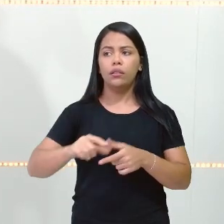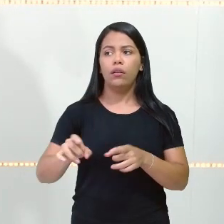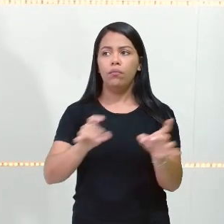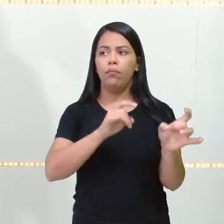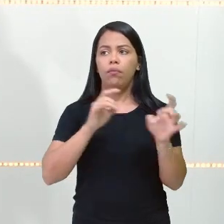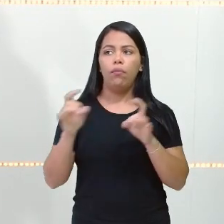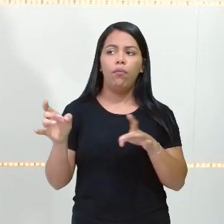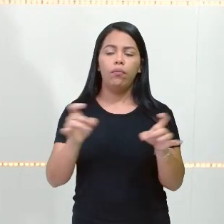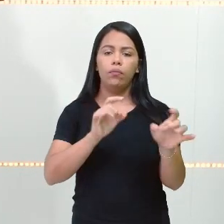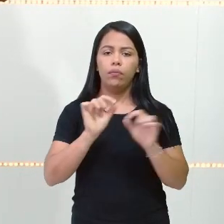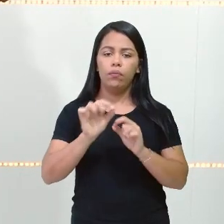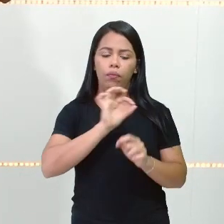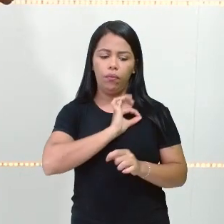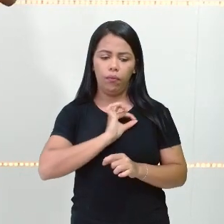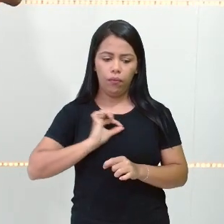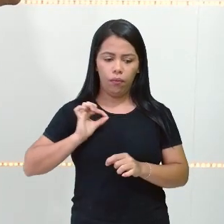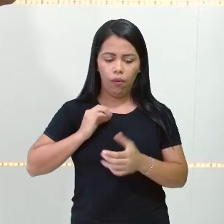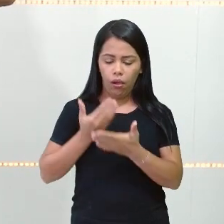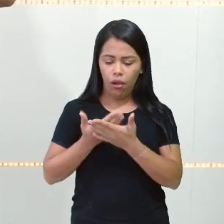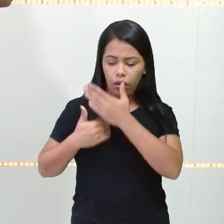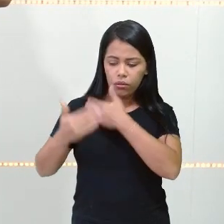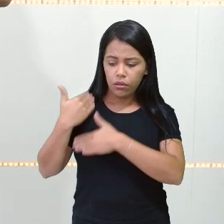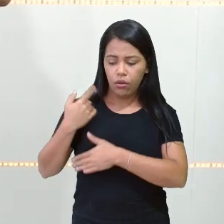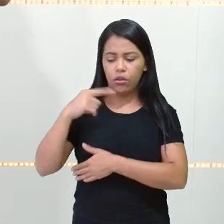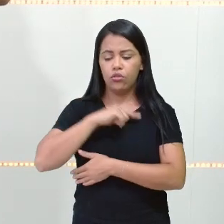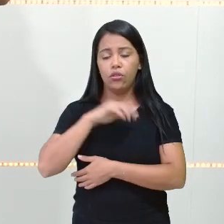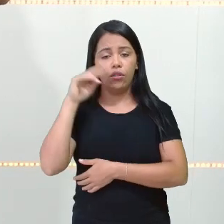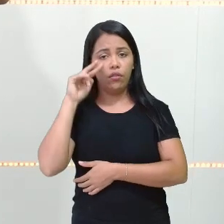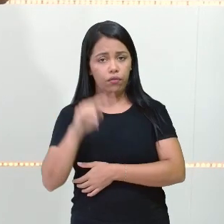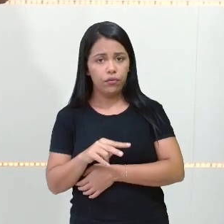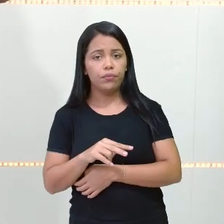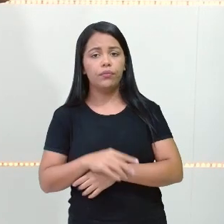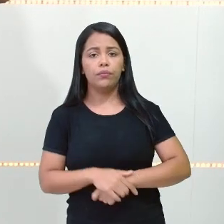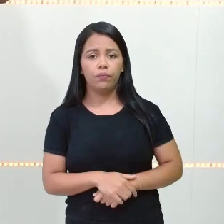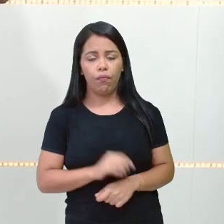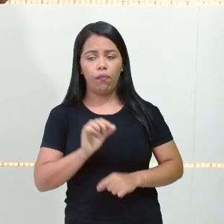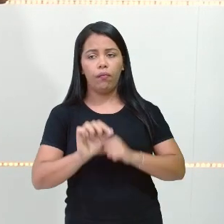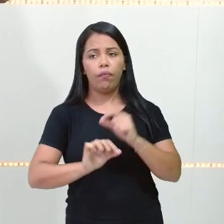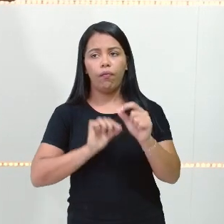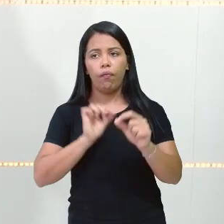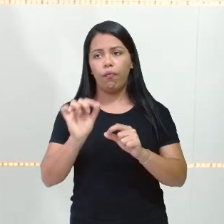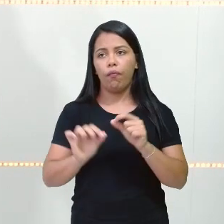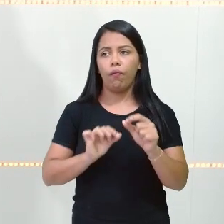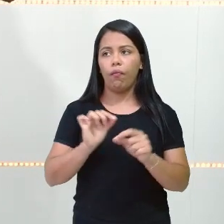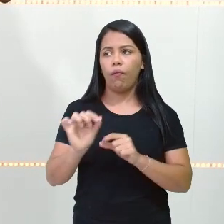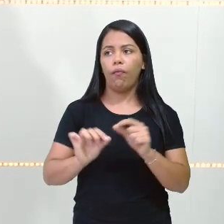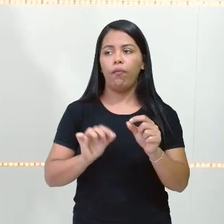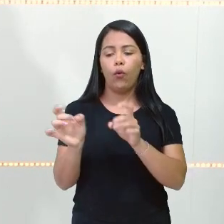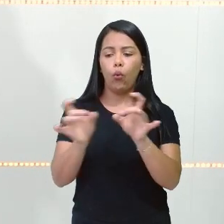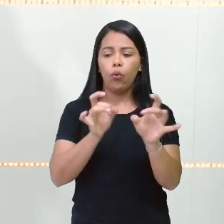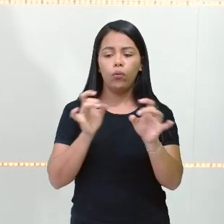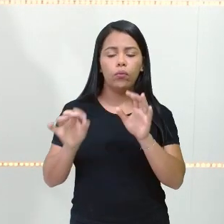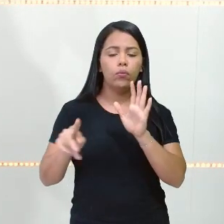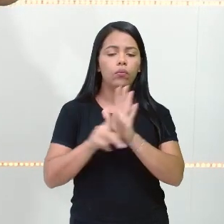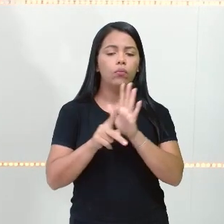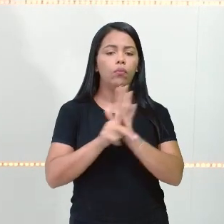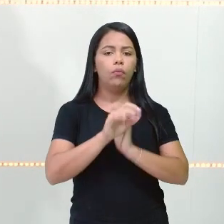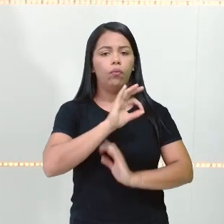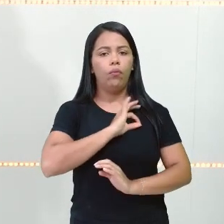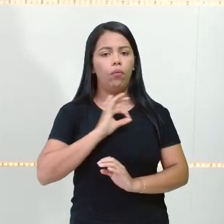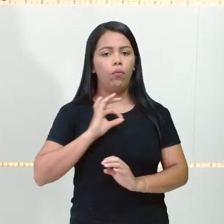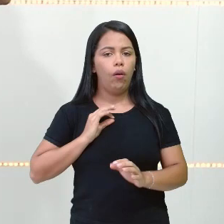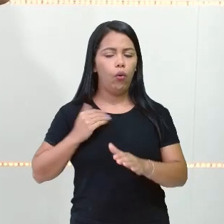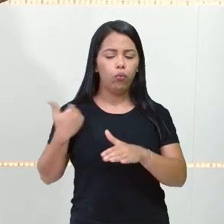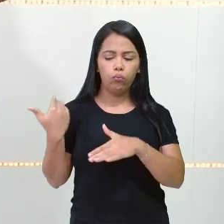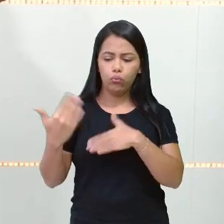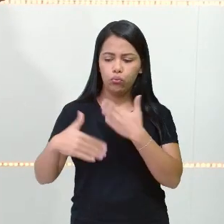aulas anteriores, a gente viu aqui que o comércio de pérolas, durante muito